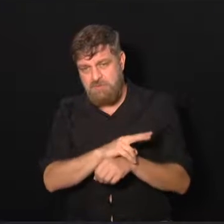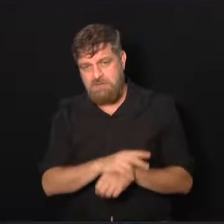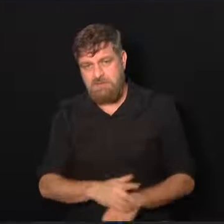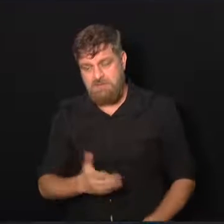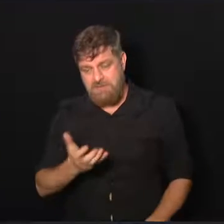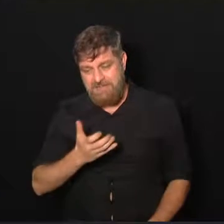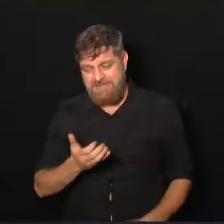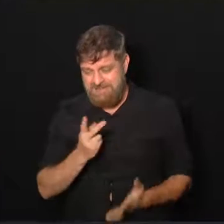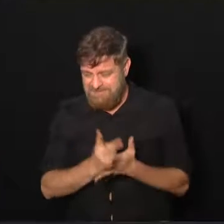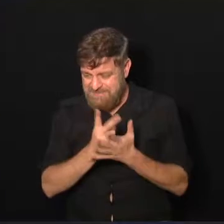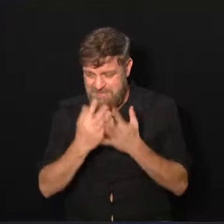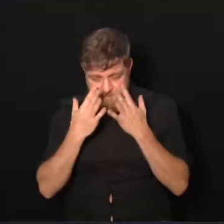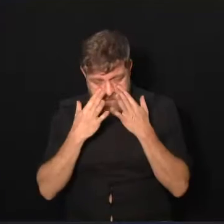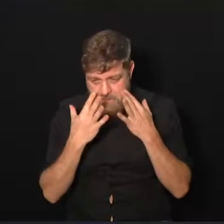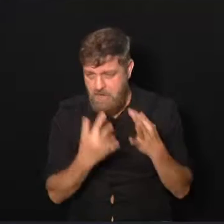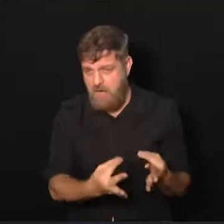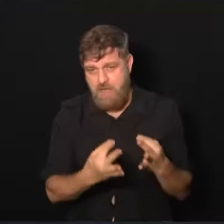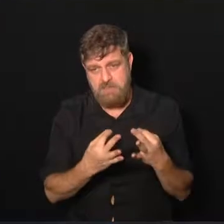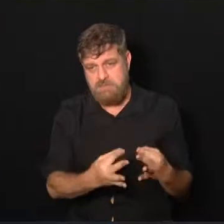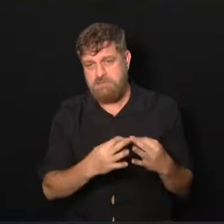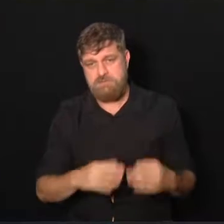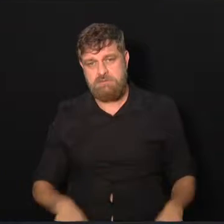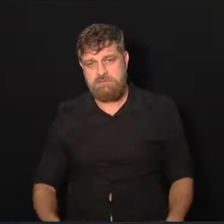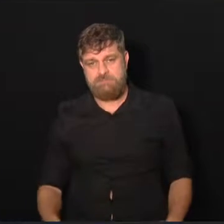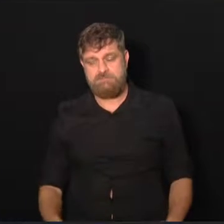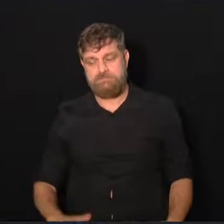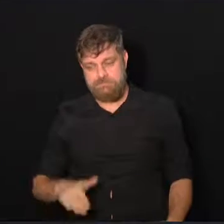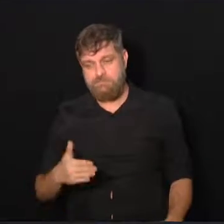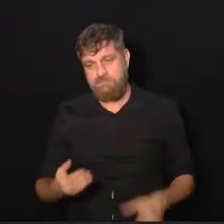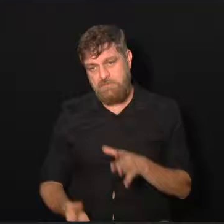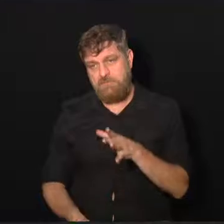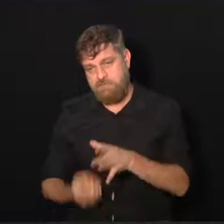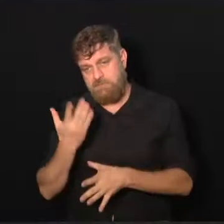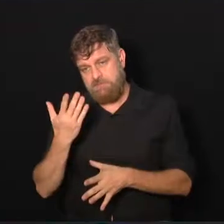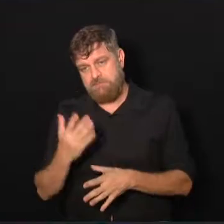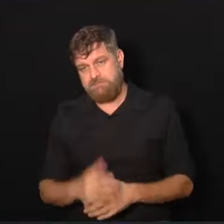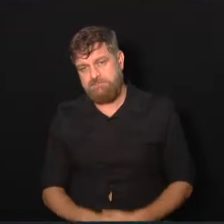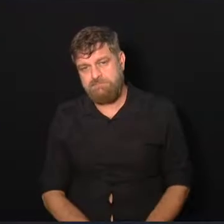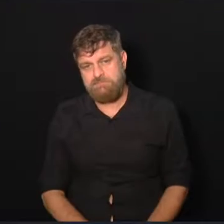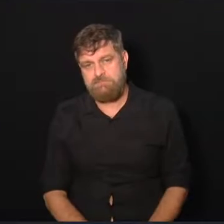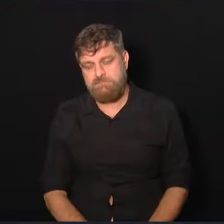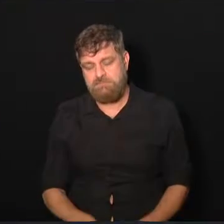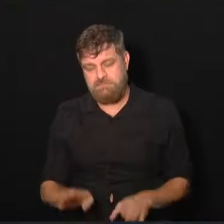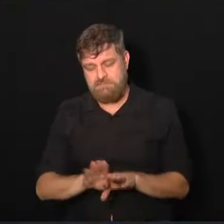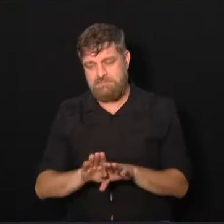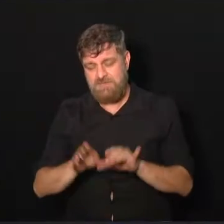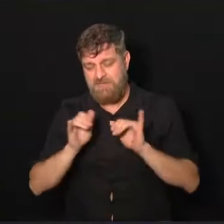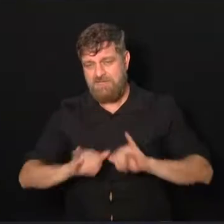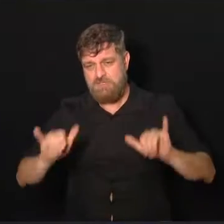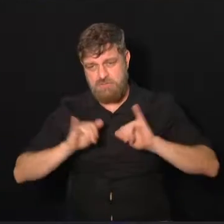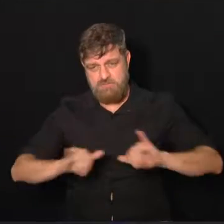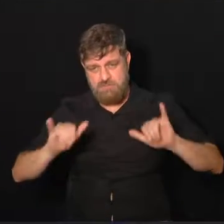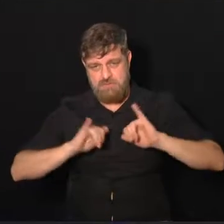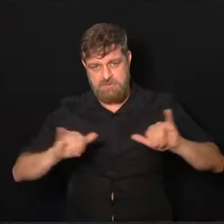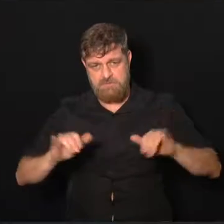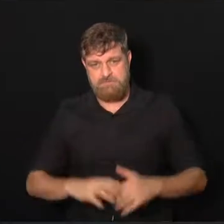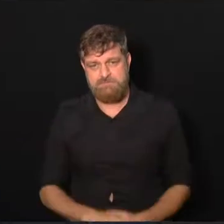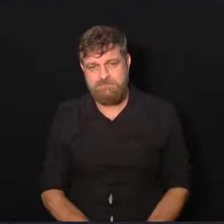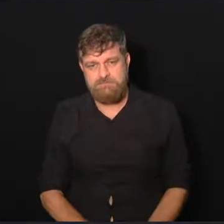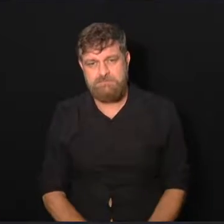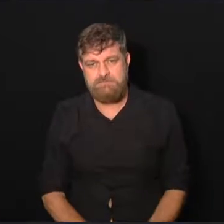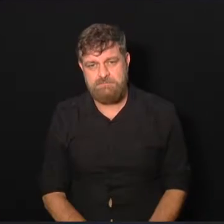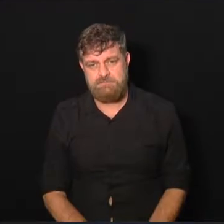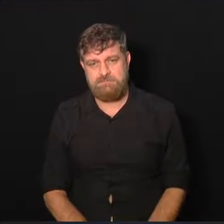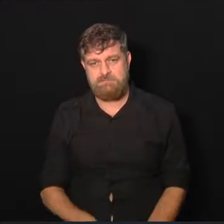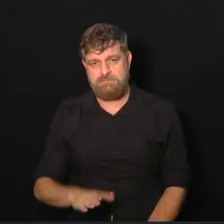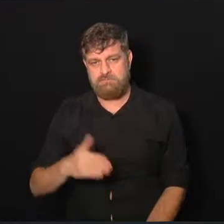essa atenção quando necessário com a causa e essa ajuda de divulgação quando necessário. Quando